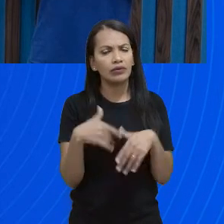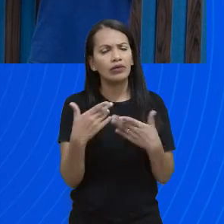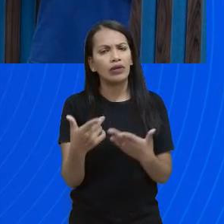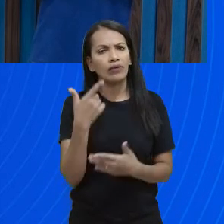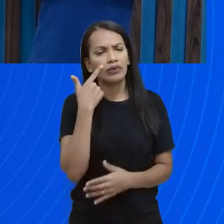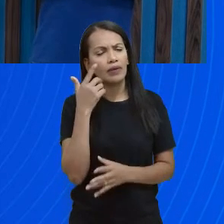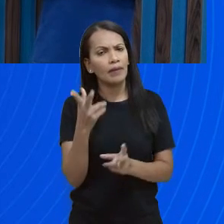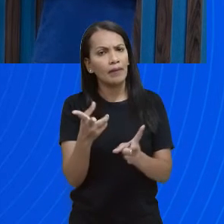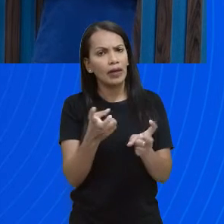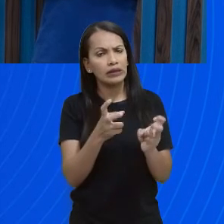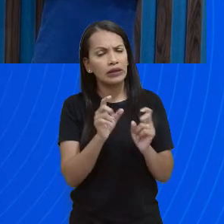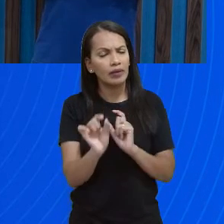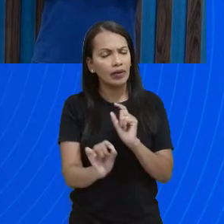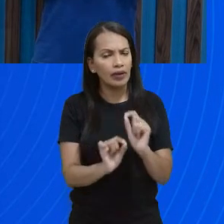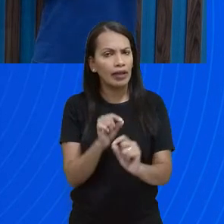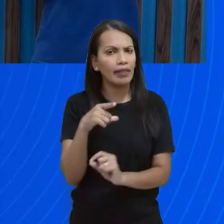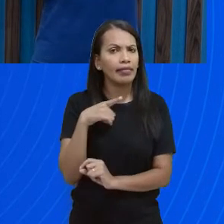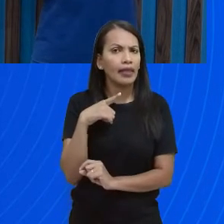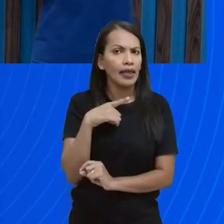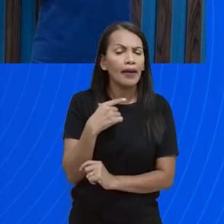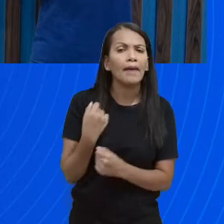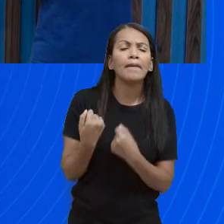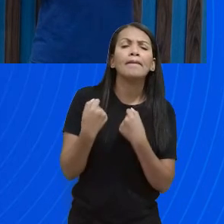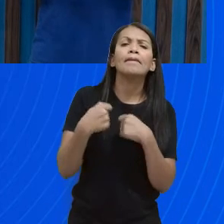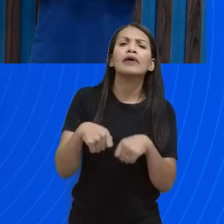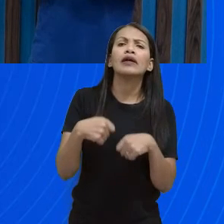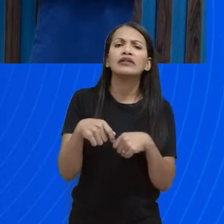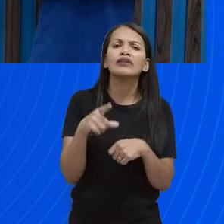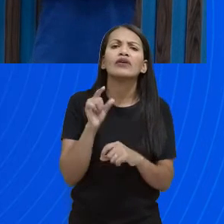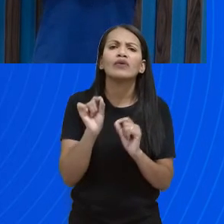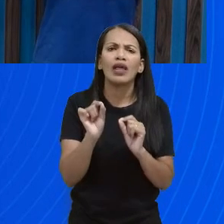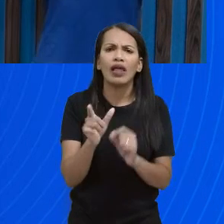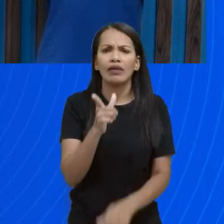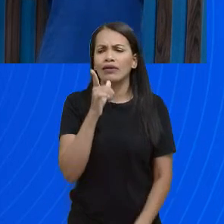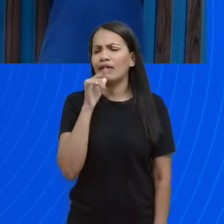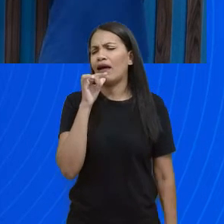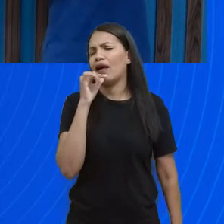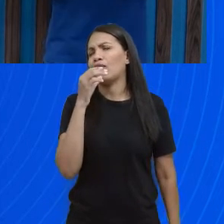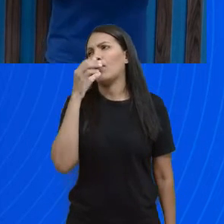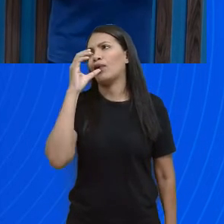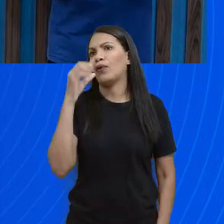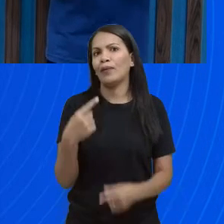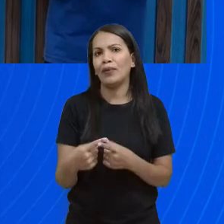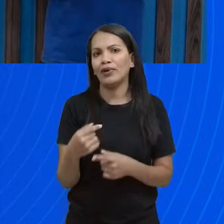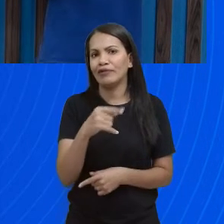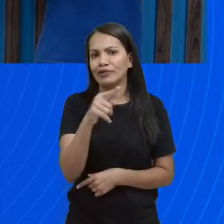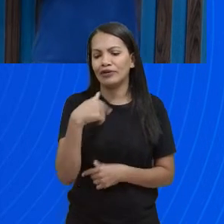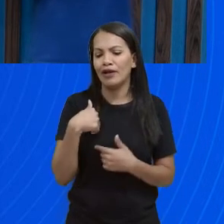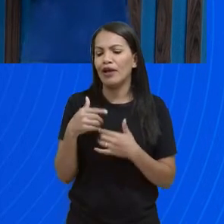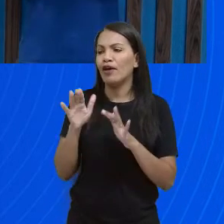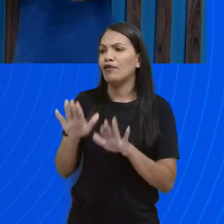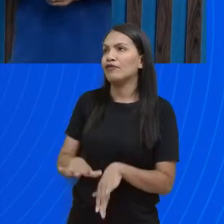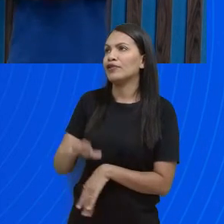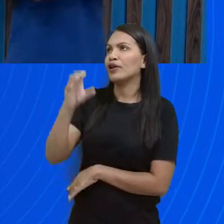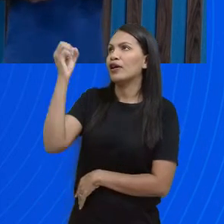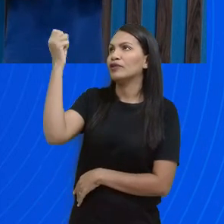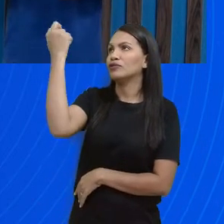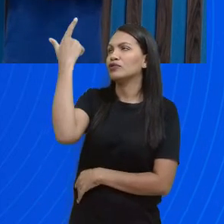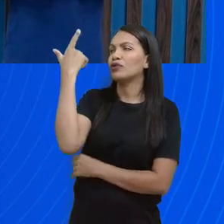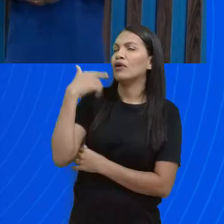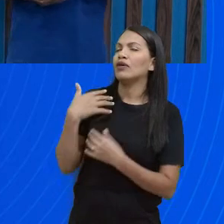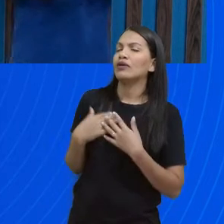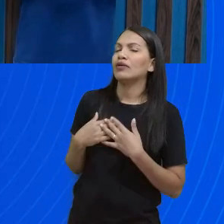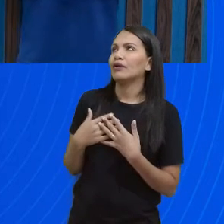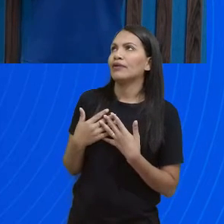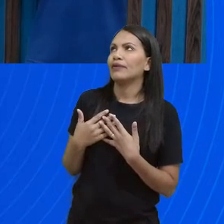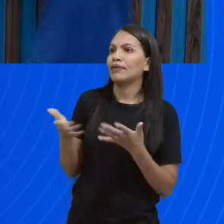essa projeção, essa sombra, e vai precisar de muita água. É precisar de água para poder você se